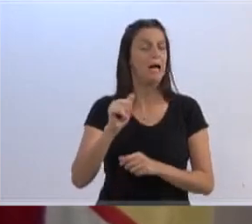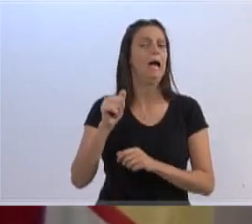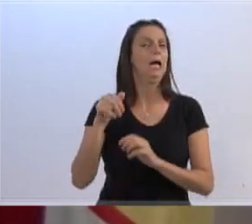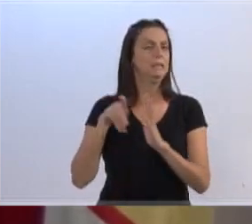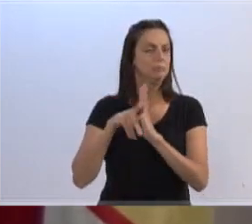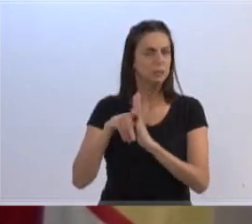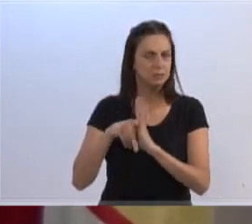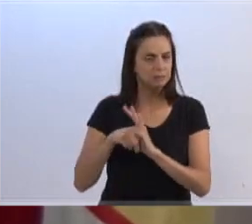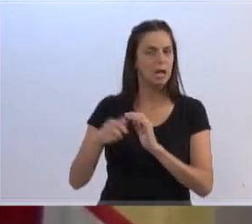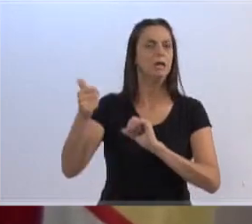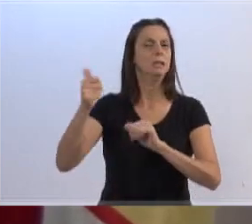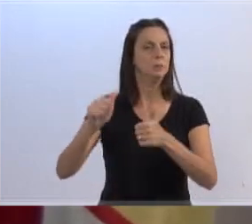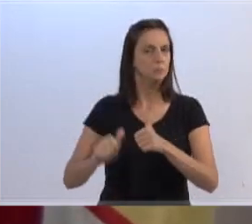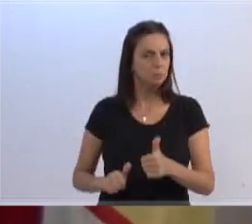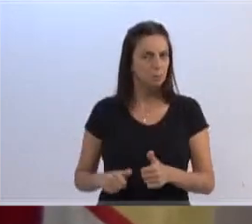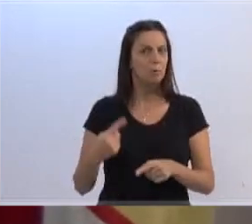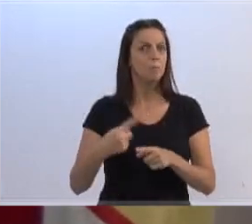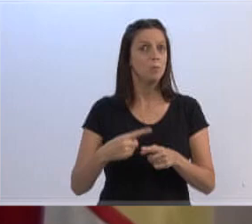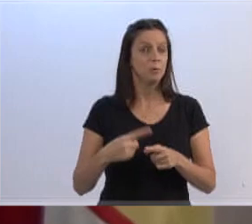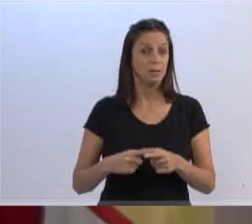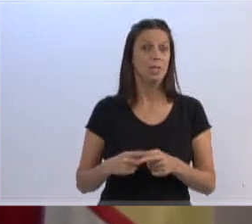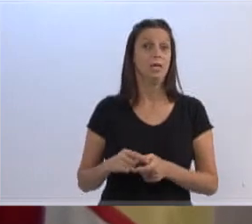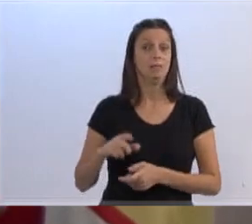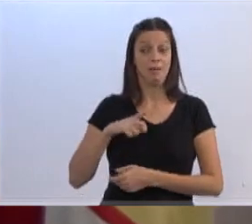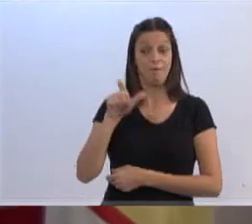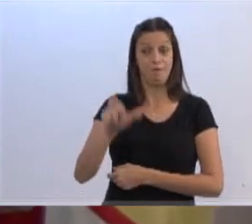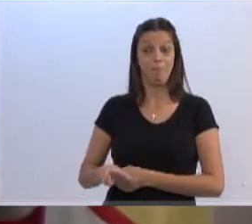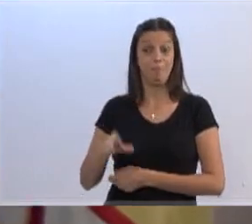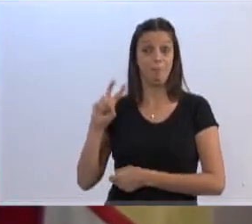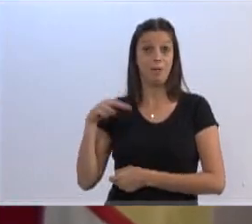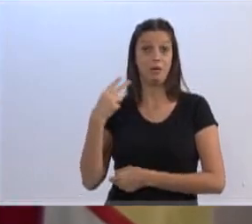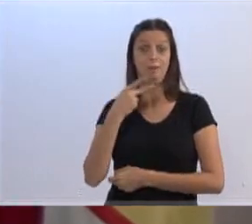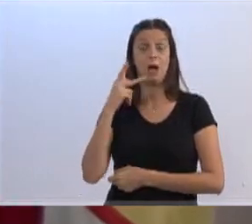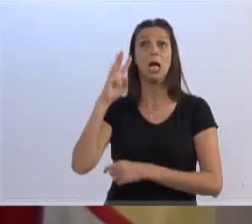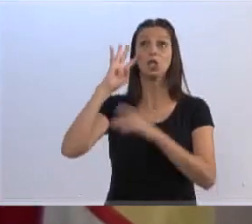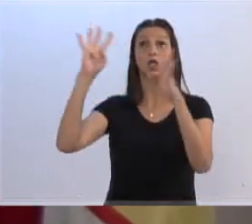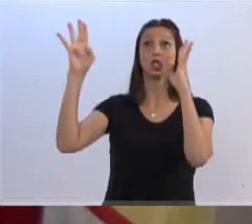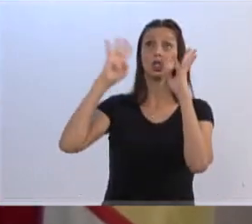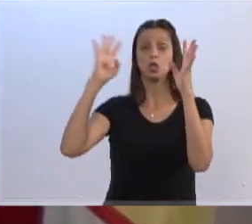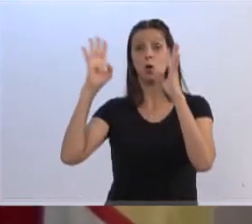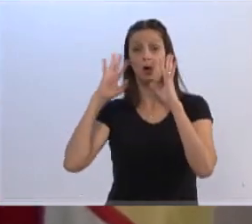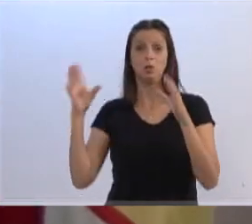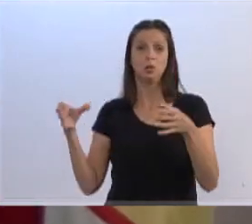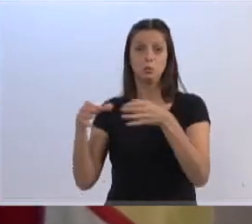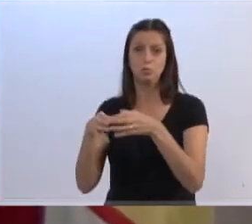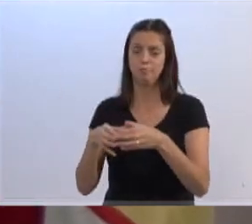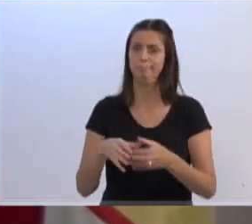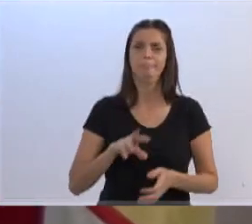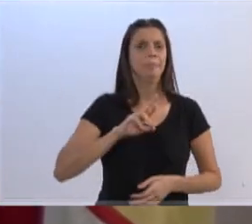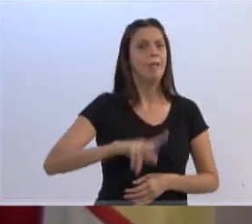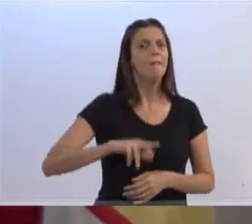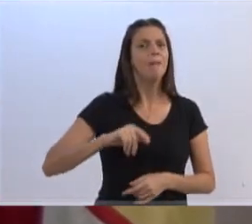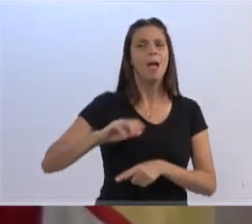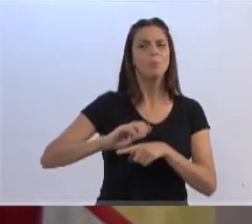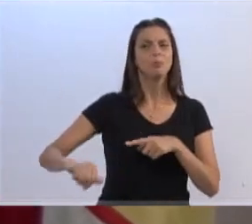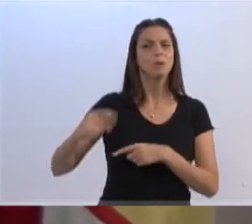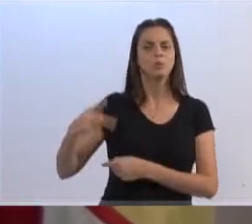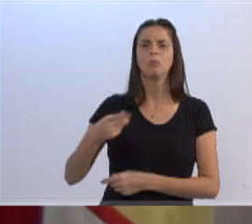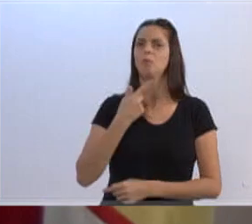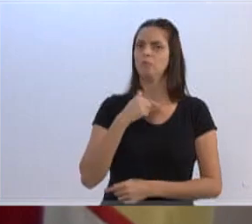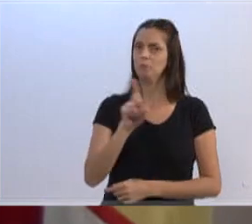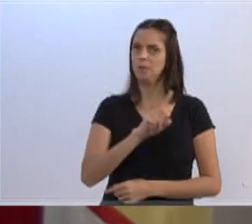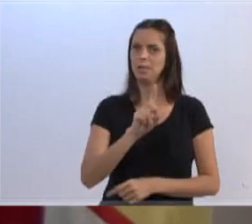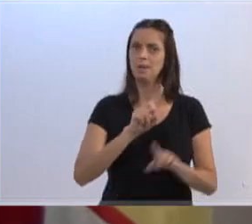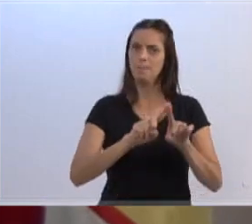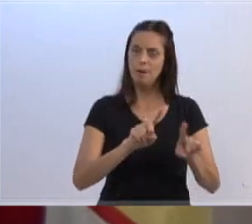essa situação, porque o sonho coletivo de verdade não é fazer articulação política aqui para os seus interesses pessoais, mas é trabalhar